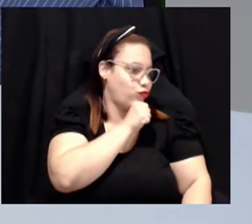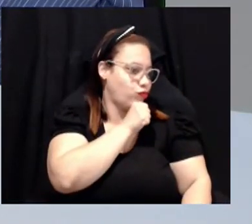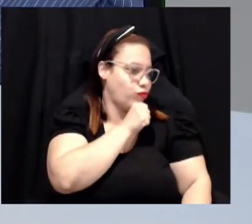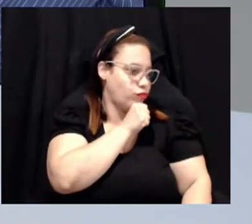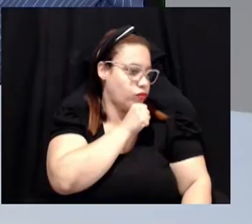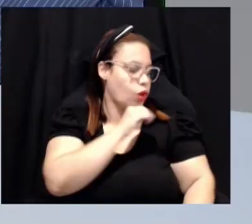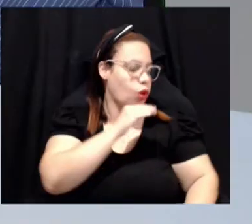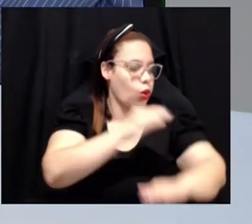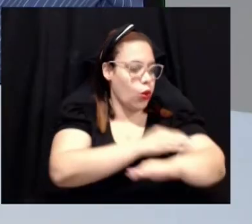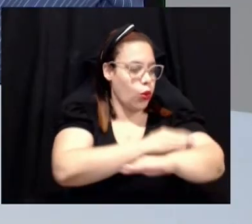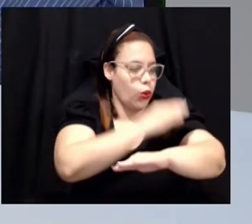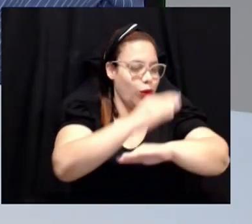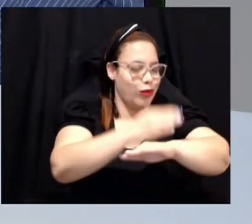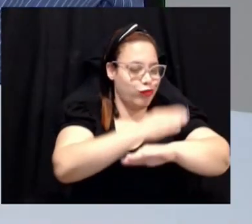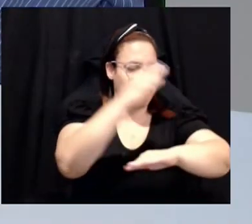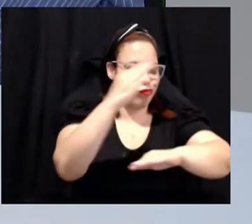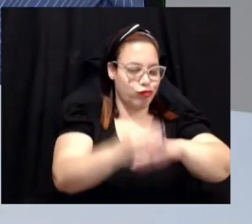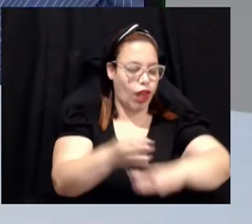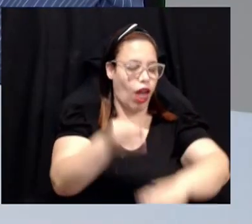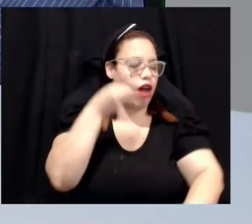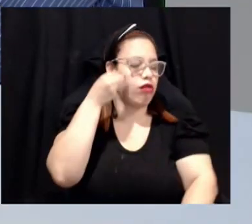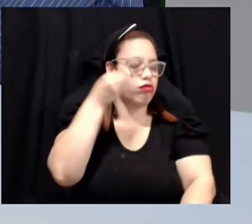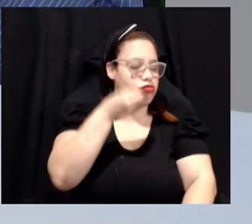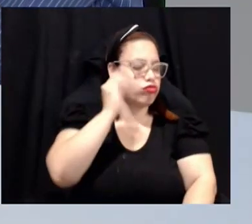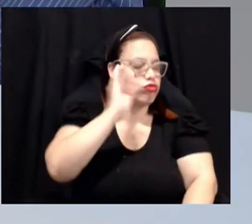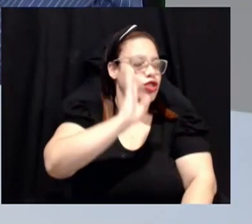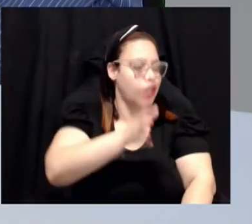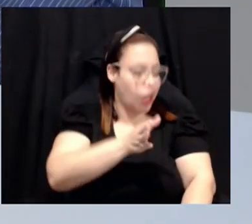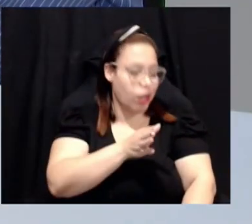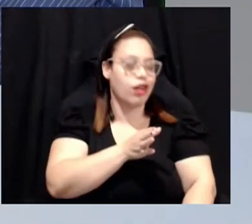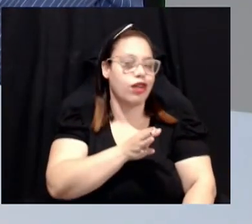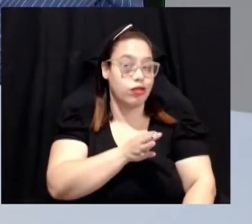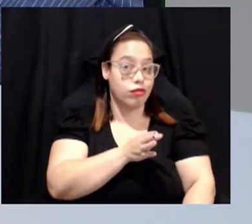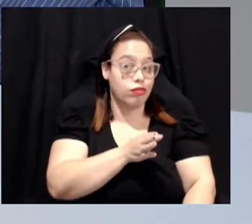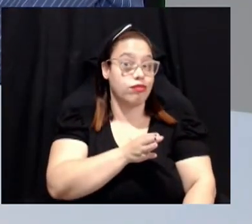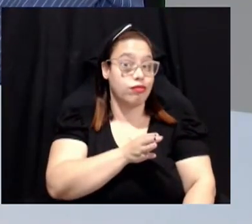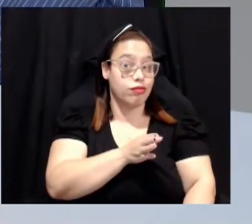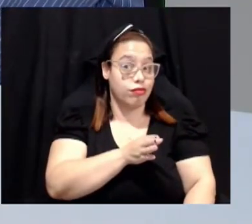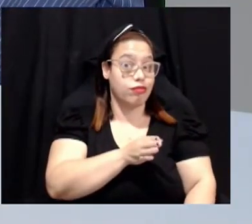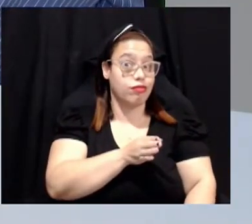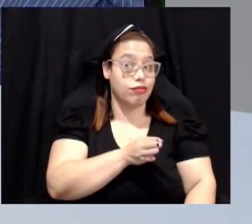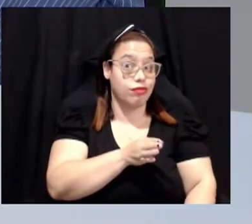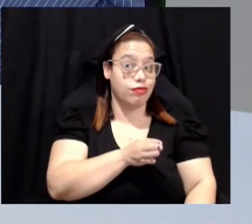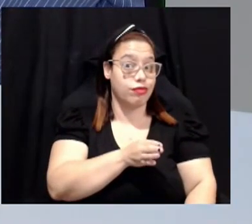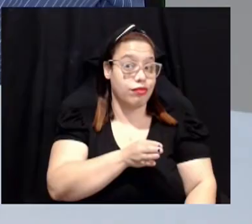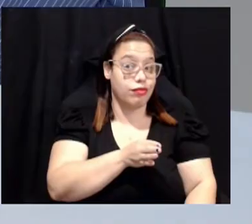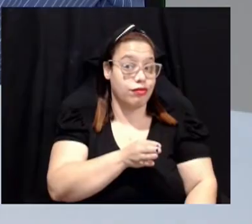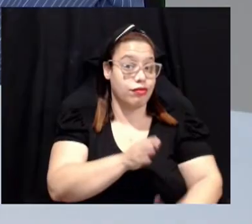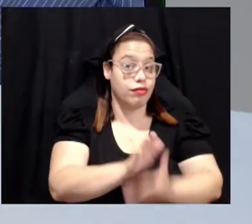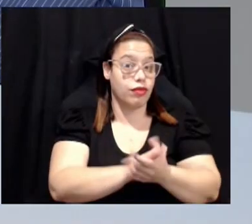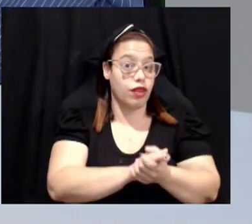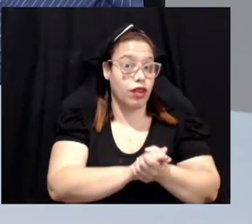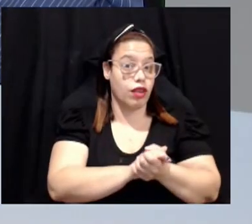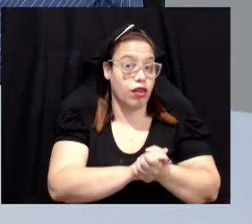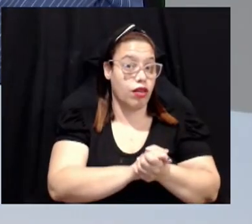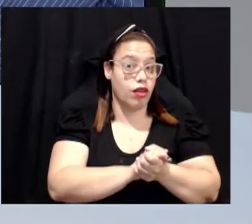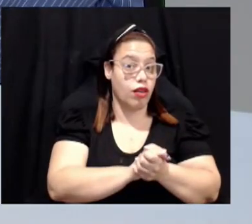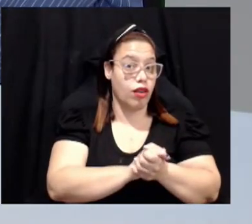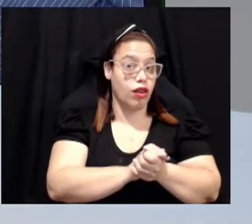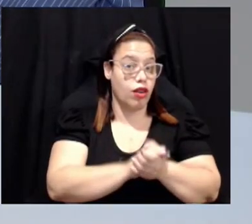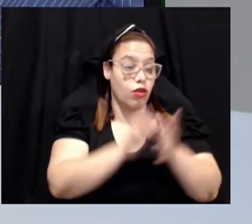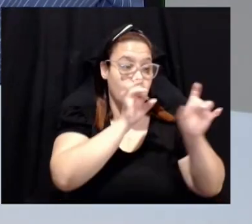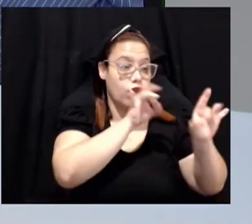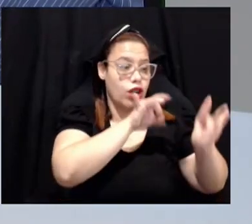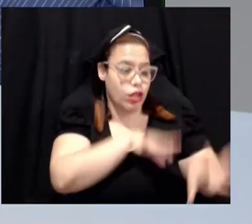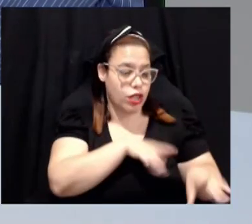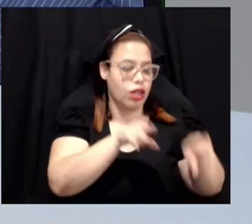por muitas experiências, e inclusive aqueles que passaram por um processo de rejeição também